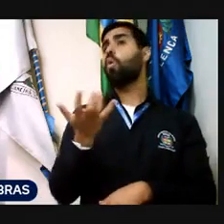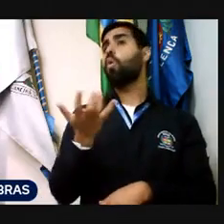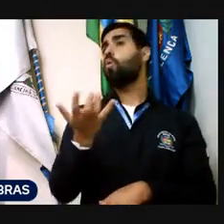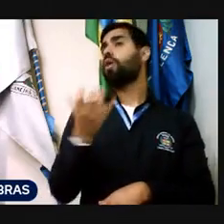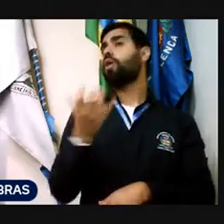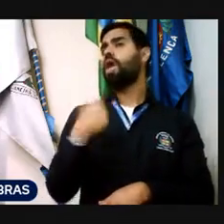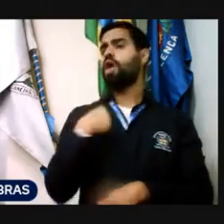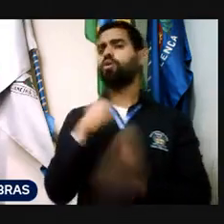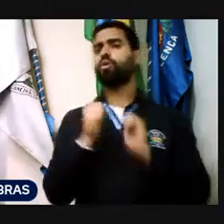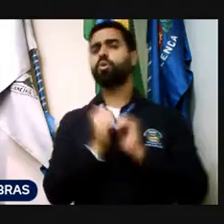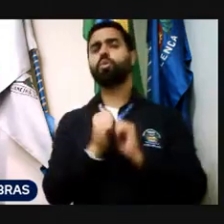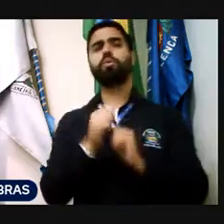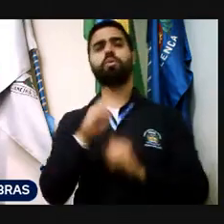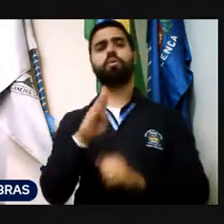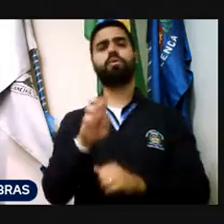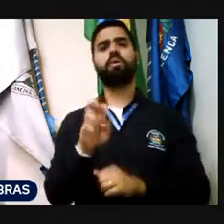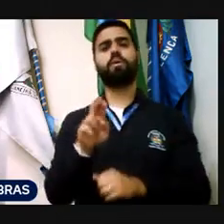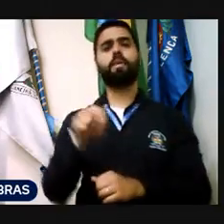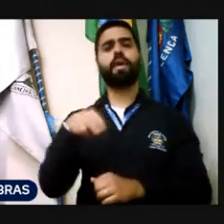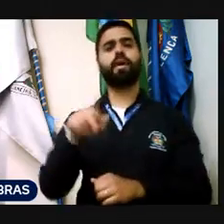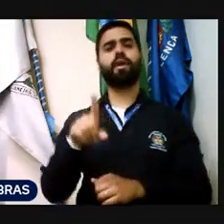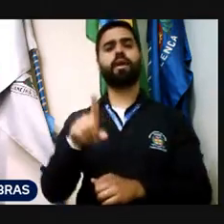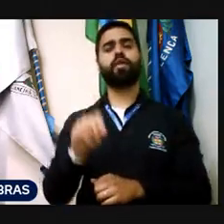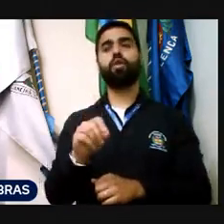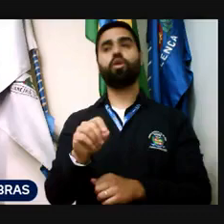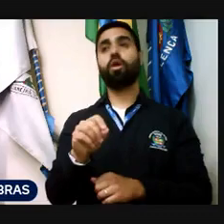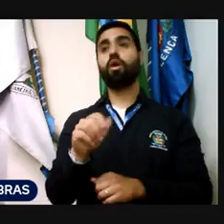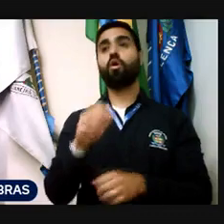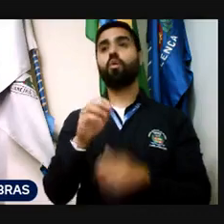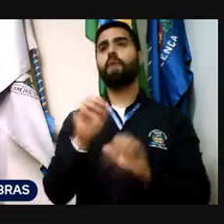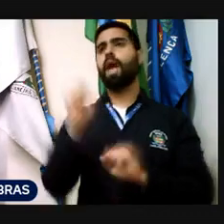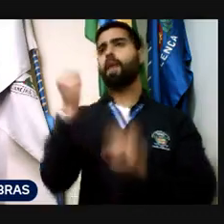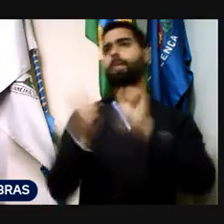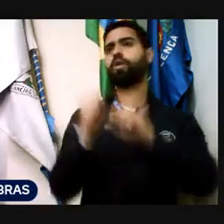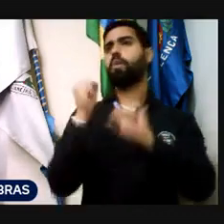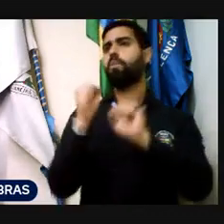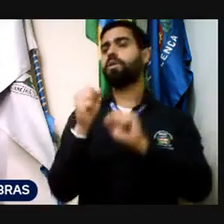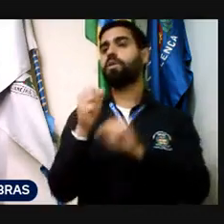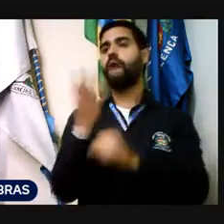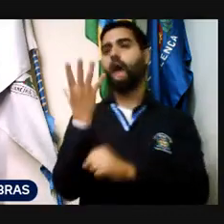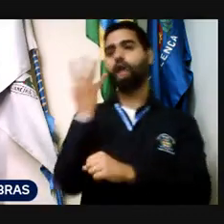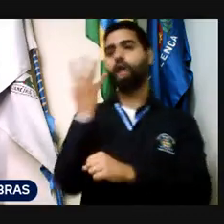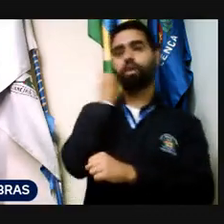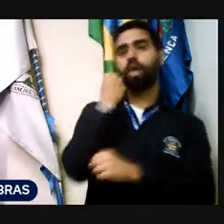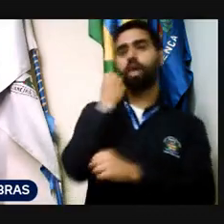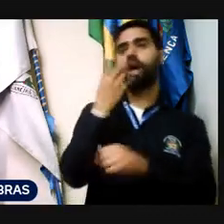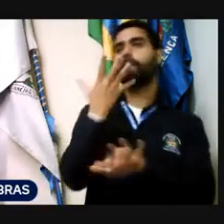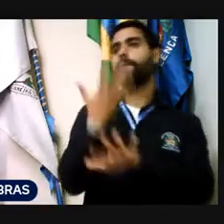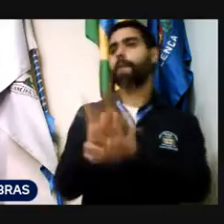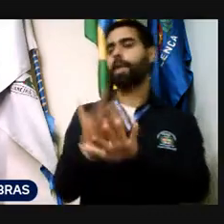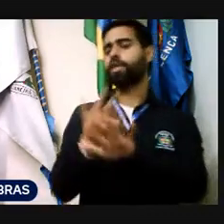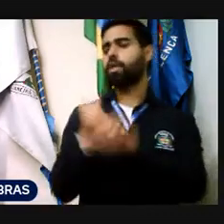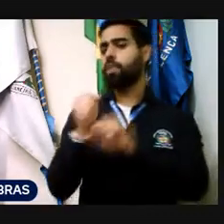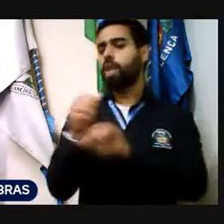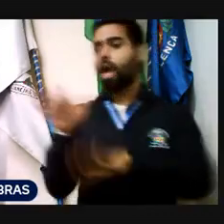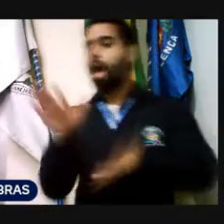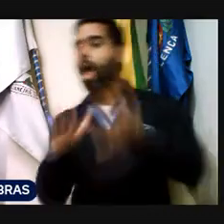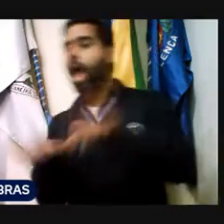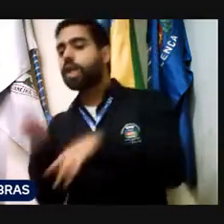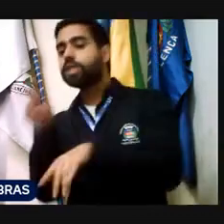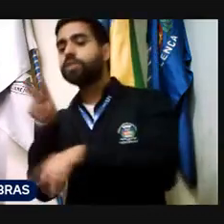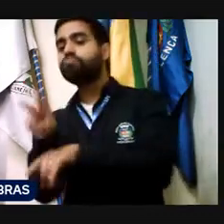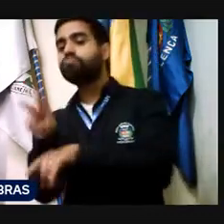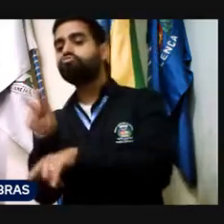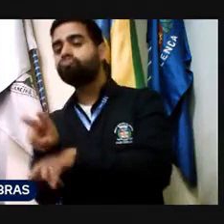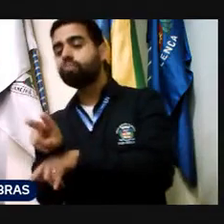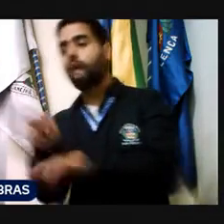a gente propôs que uma empresa pudesse adotar uma praça para que a empresa tomasse conta da praça e pudesse desonerar o município